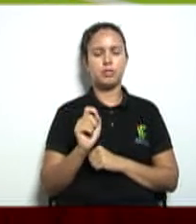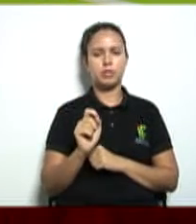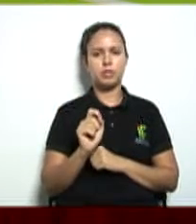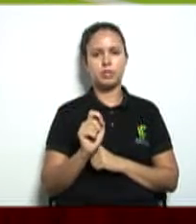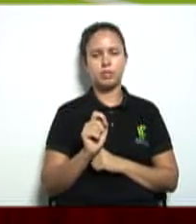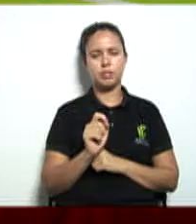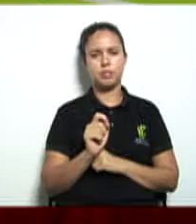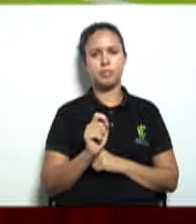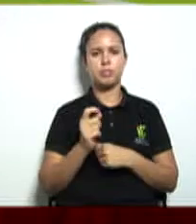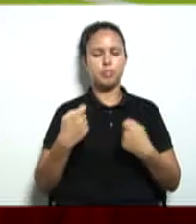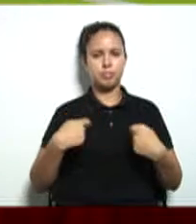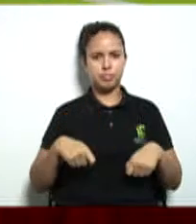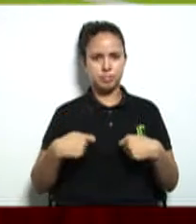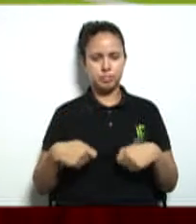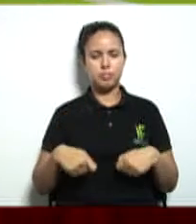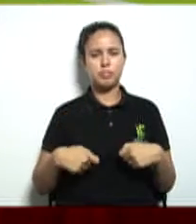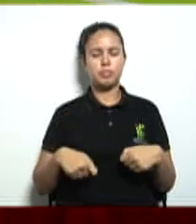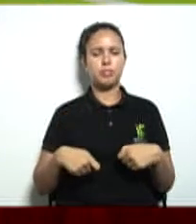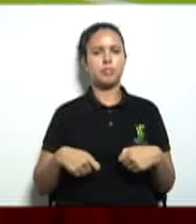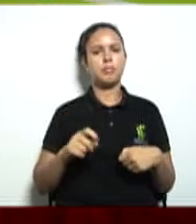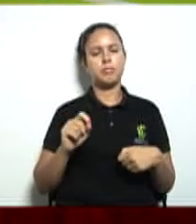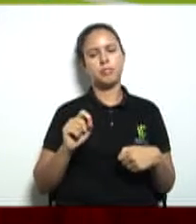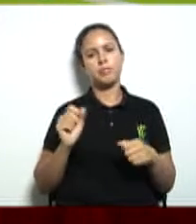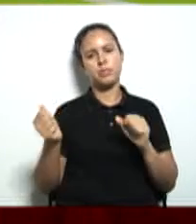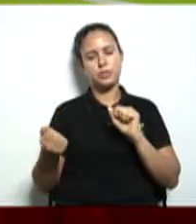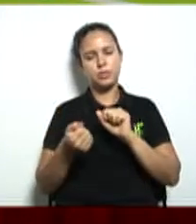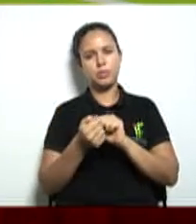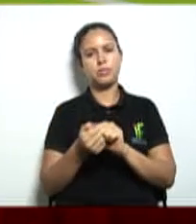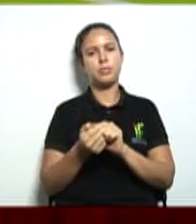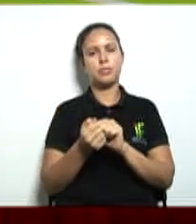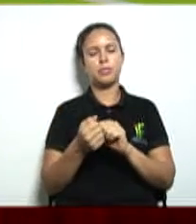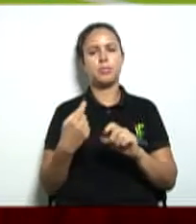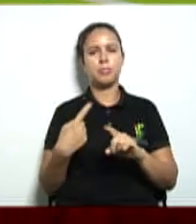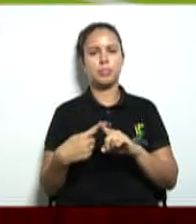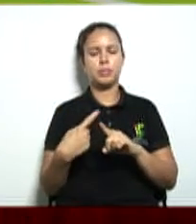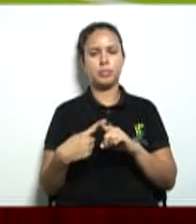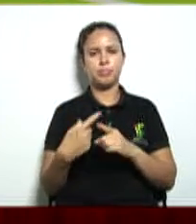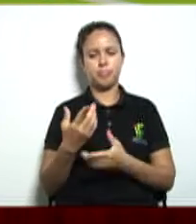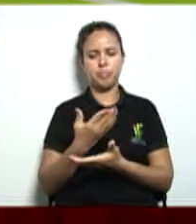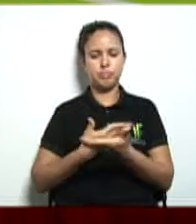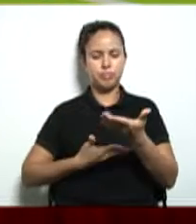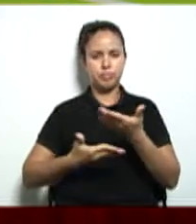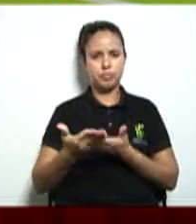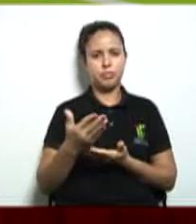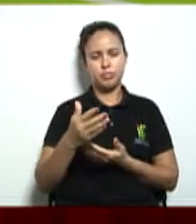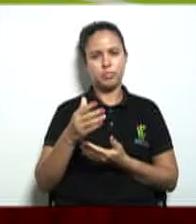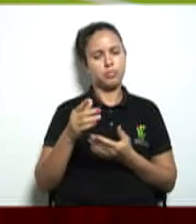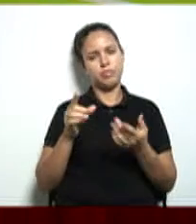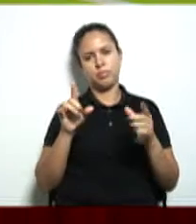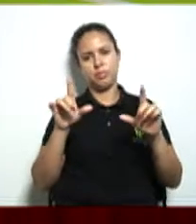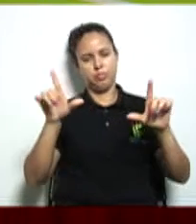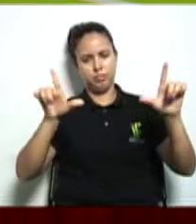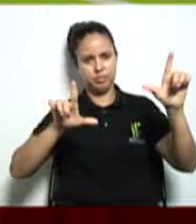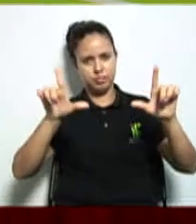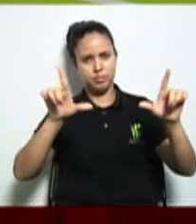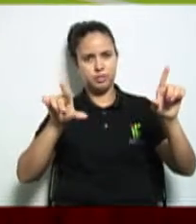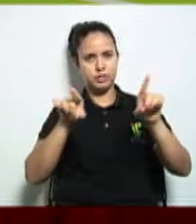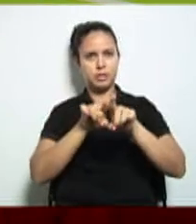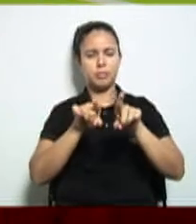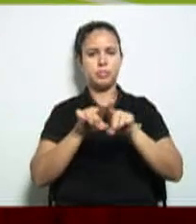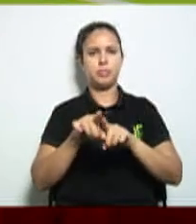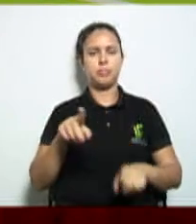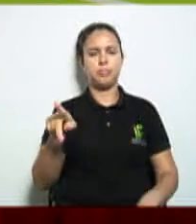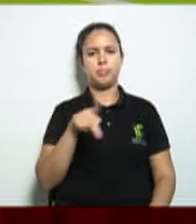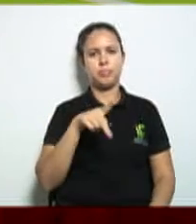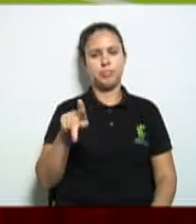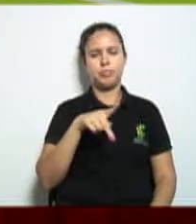certa forma, presentes, né? Com vocês por meio dessa interação também, que não só pela telinha, né? Mas o professor aí da sala que